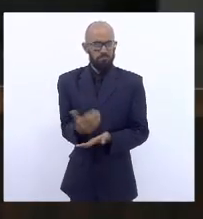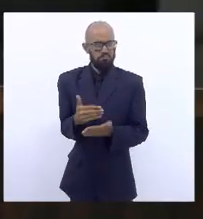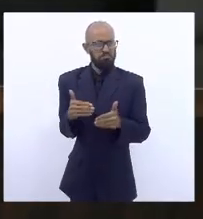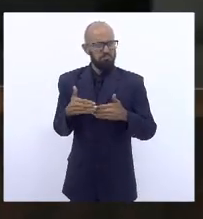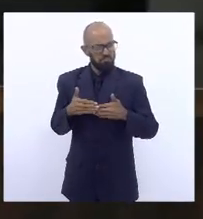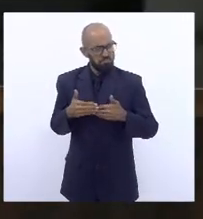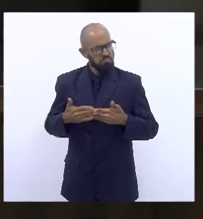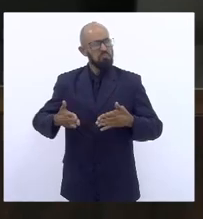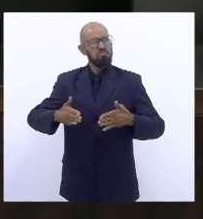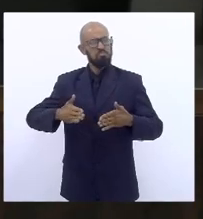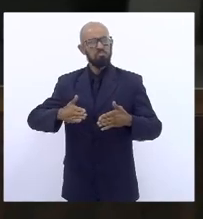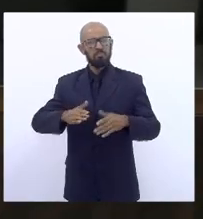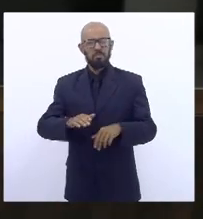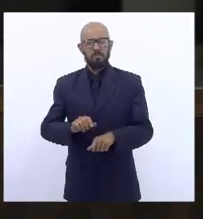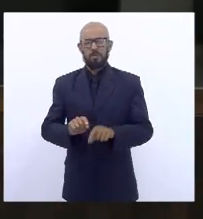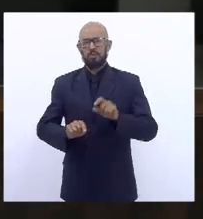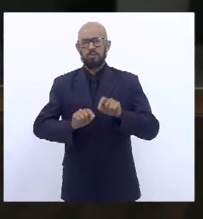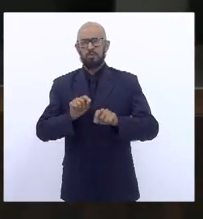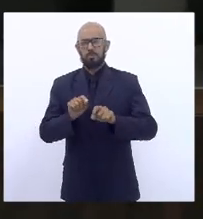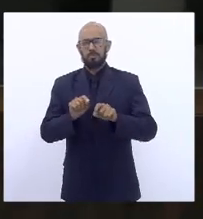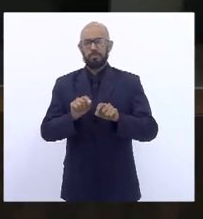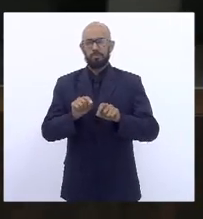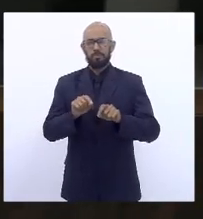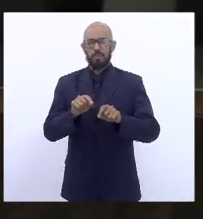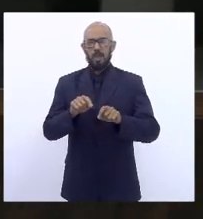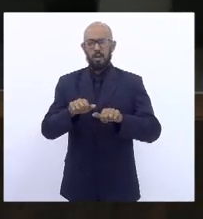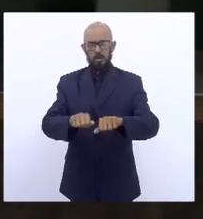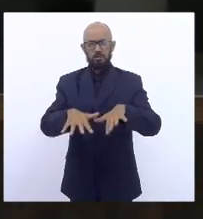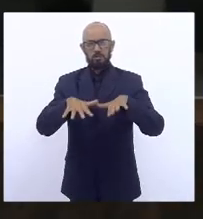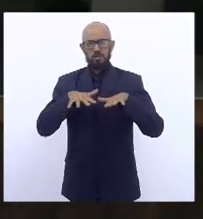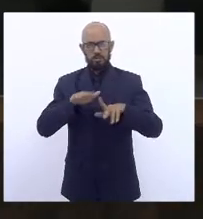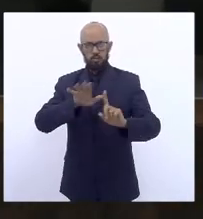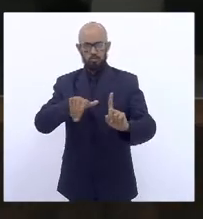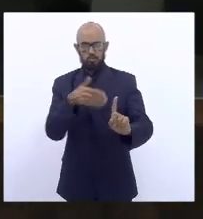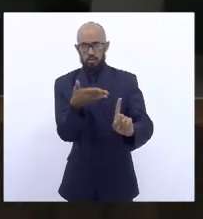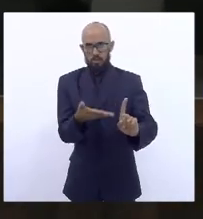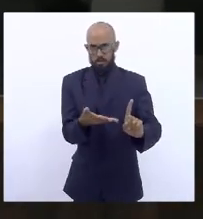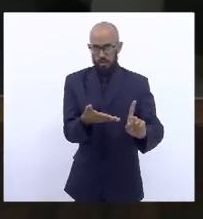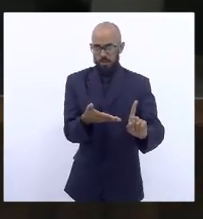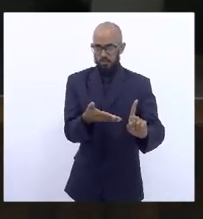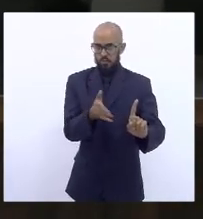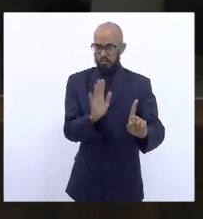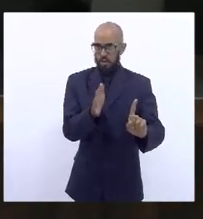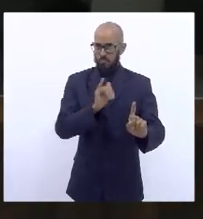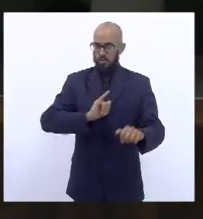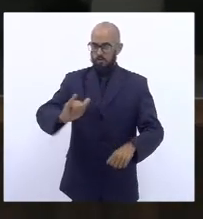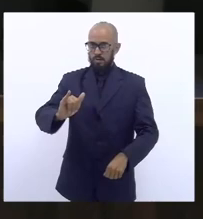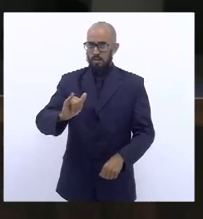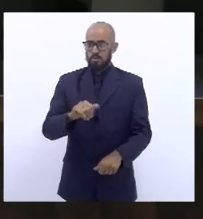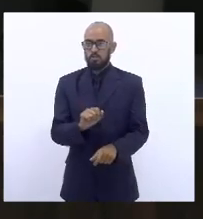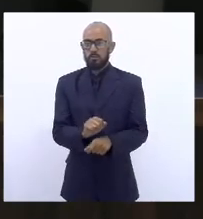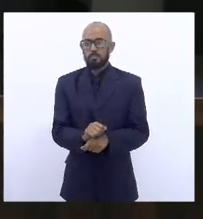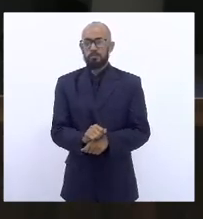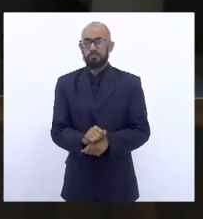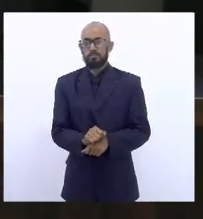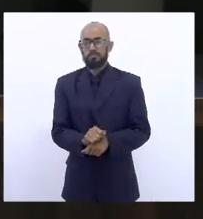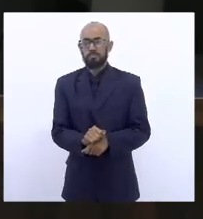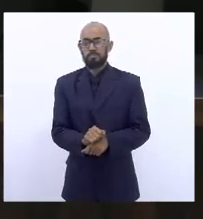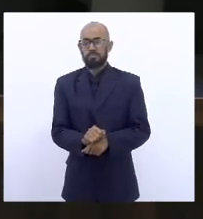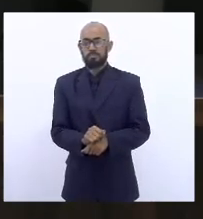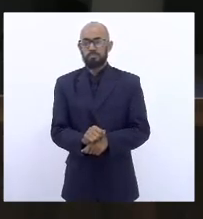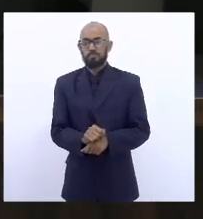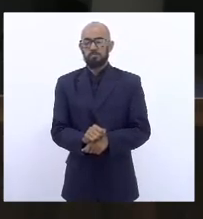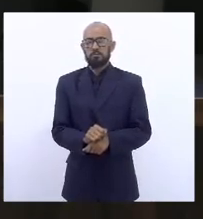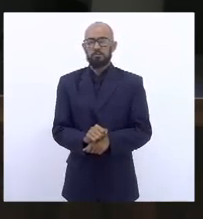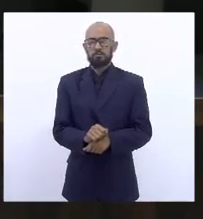introdução à nossa sessão solene, que, como já anunciado, gira em